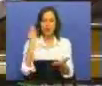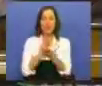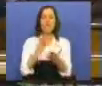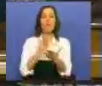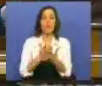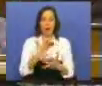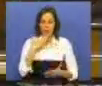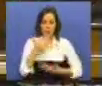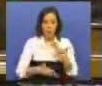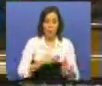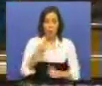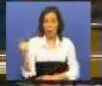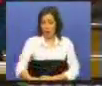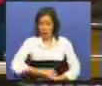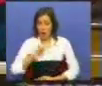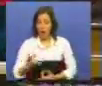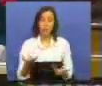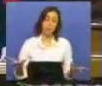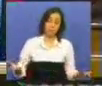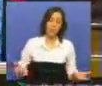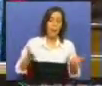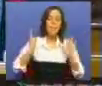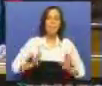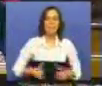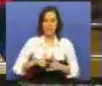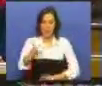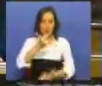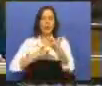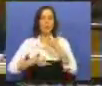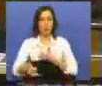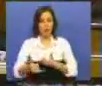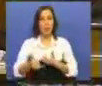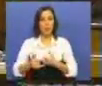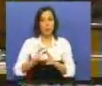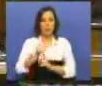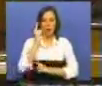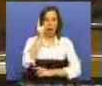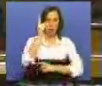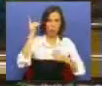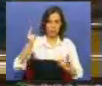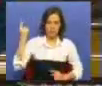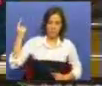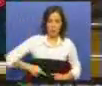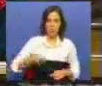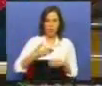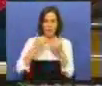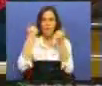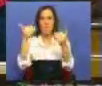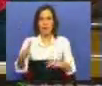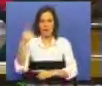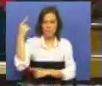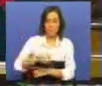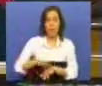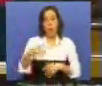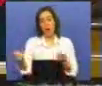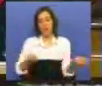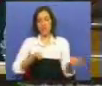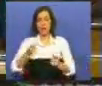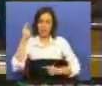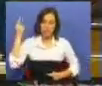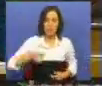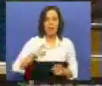é ineficaz ou morosa, logo precisa de ser substituída pelo autoritarismo imposto do exterior ou pelo